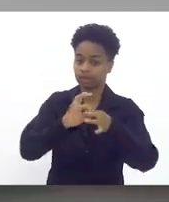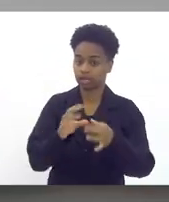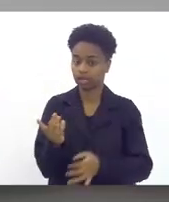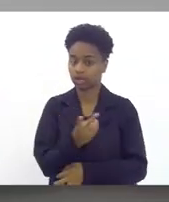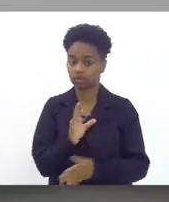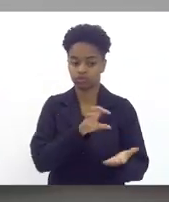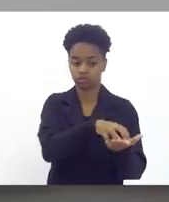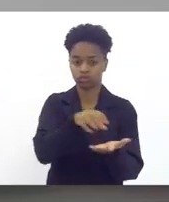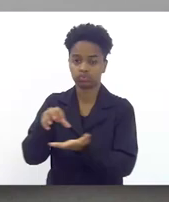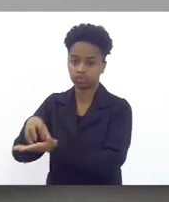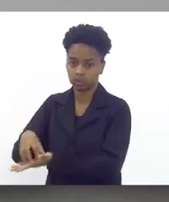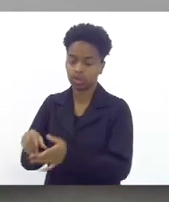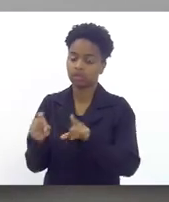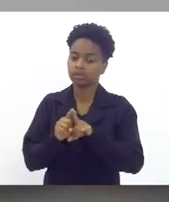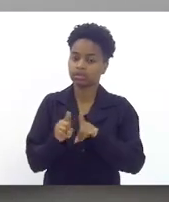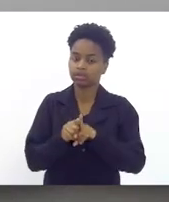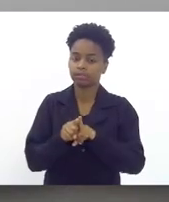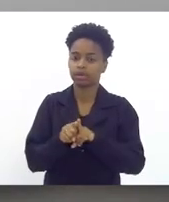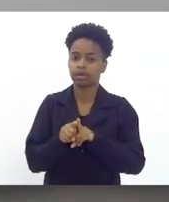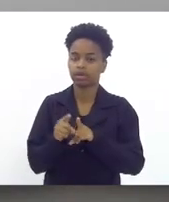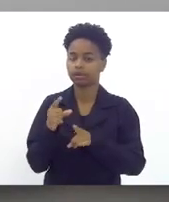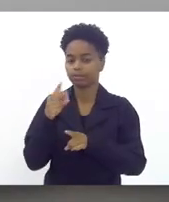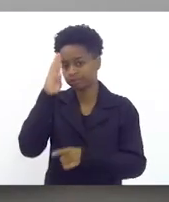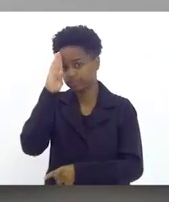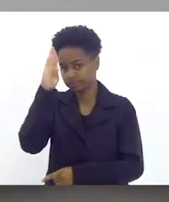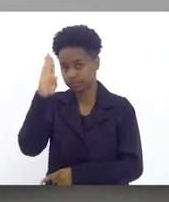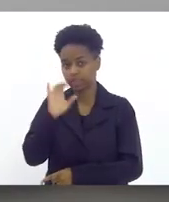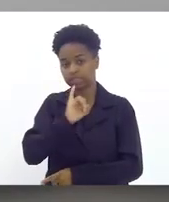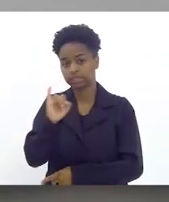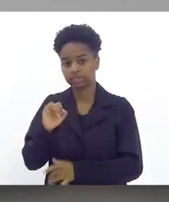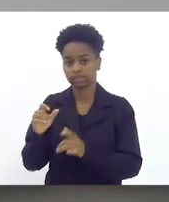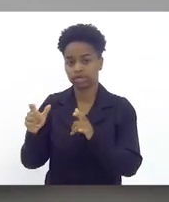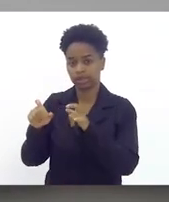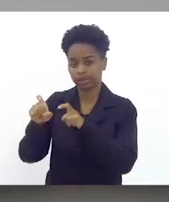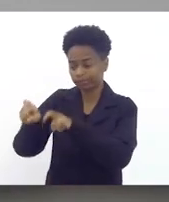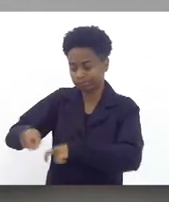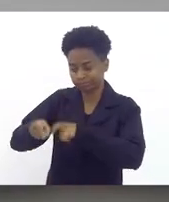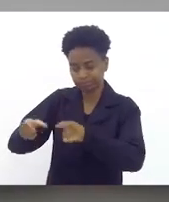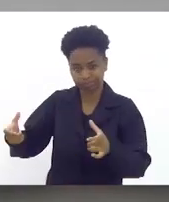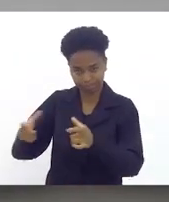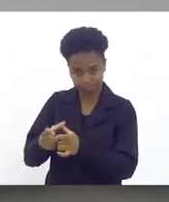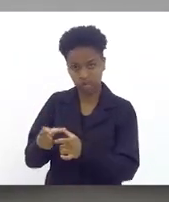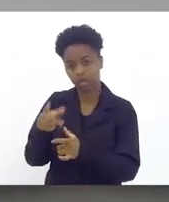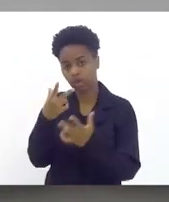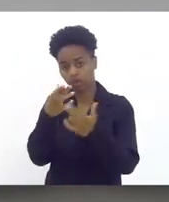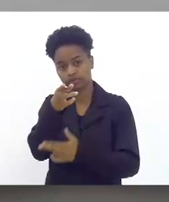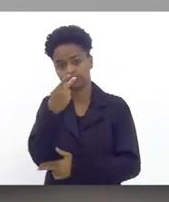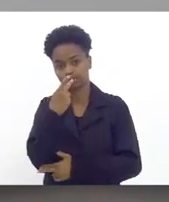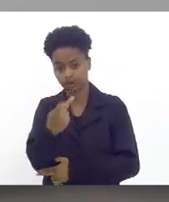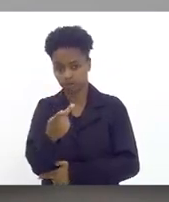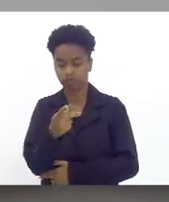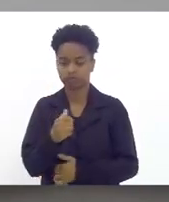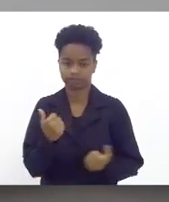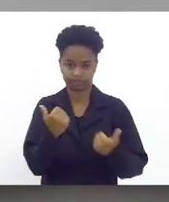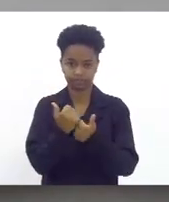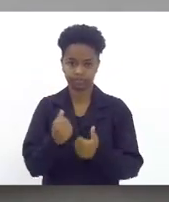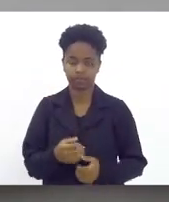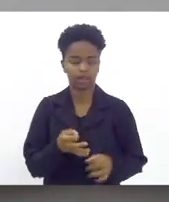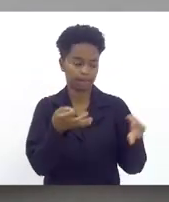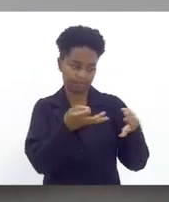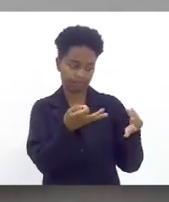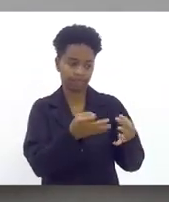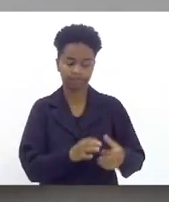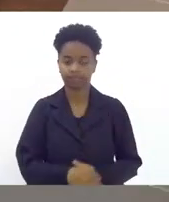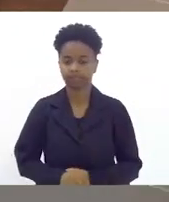Sobretudo com as pequenas propriedades como você falou vai ser mais uma um reforço tão perfeito